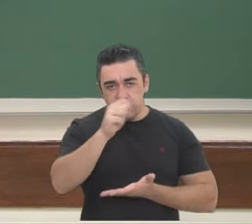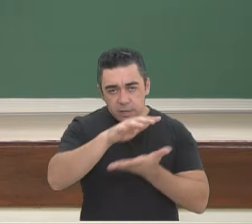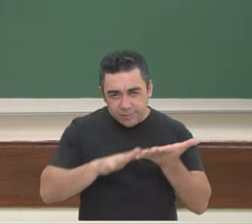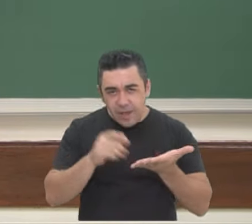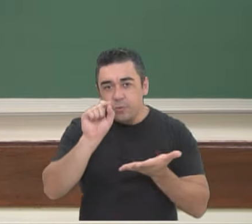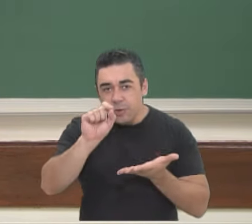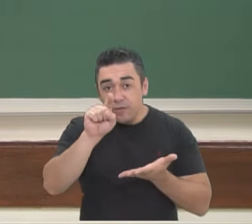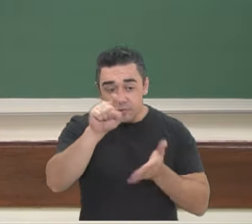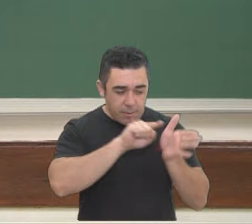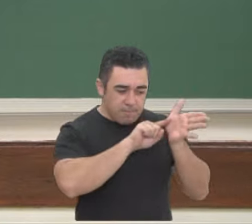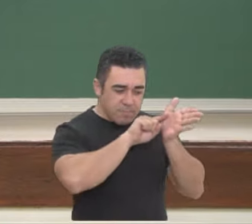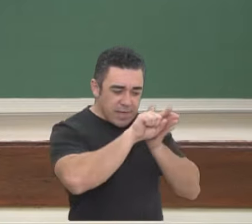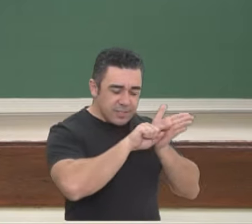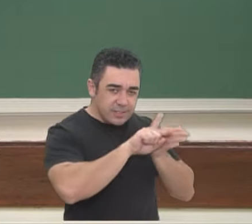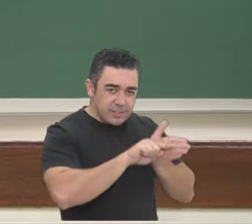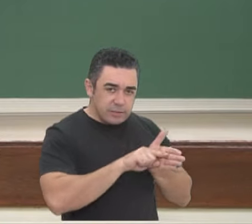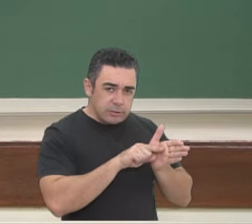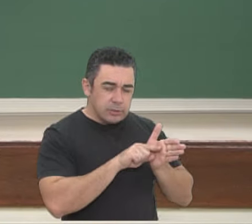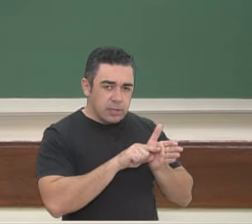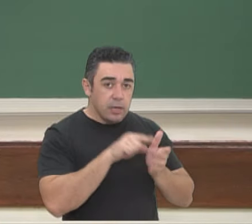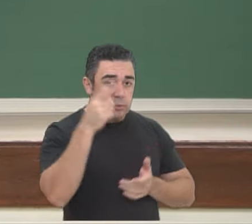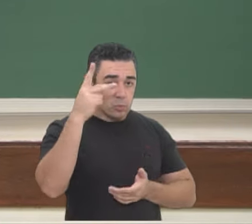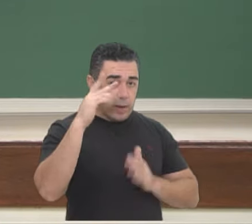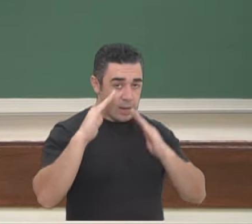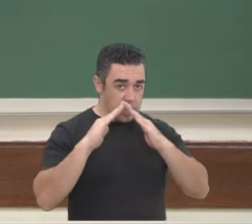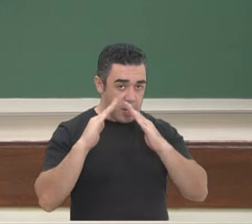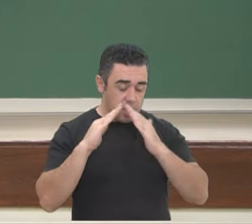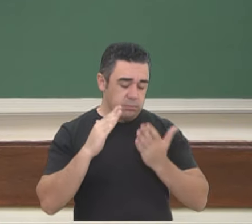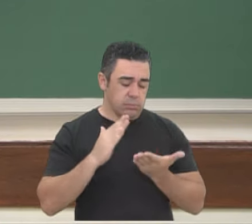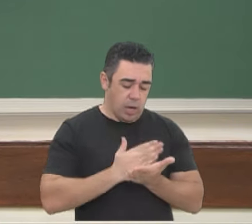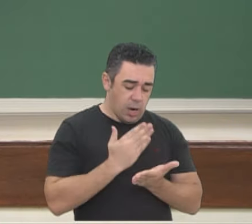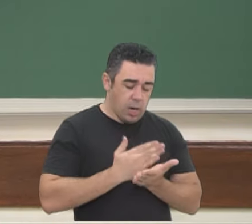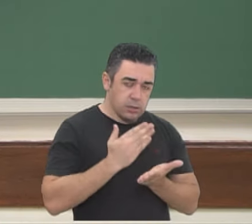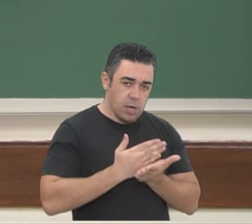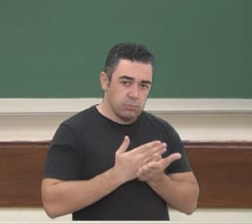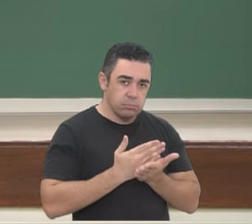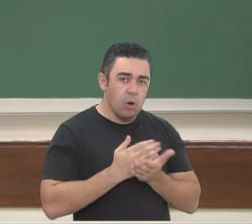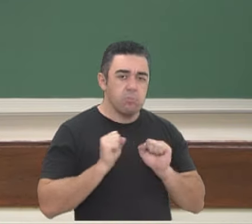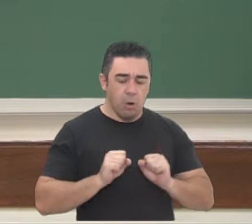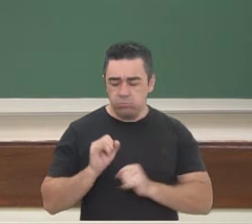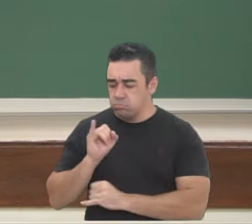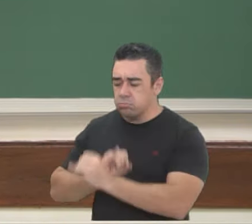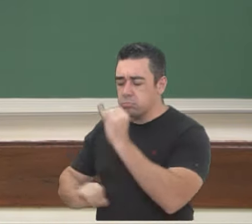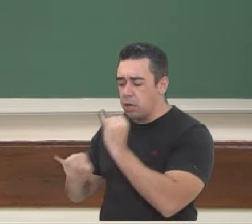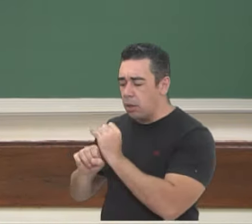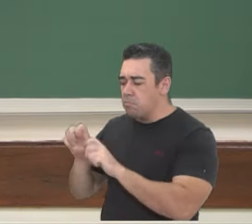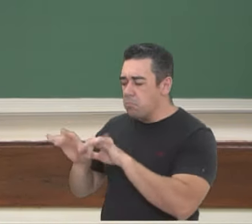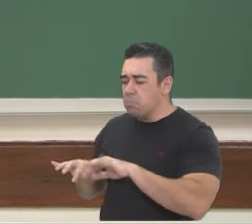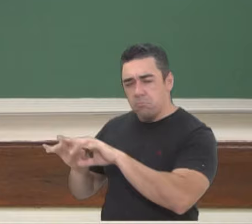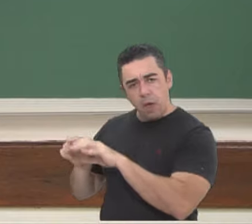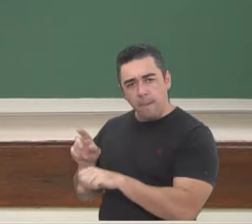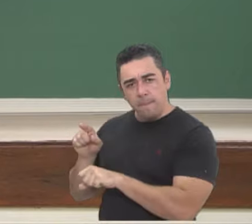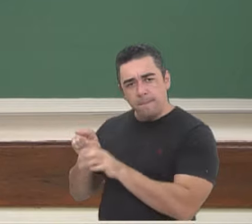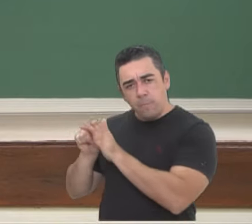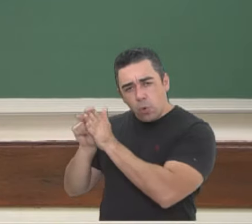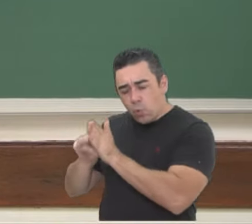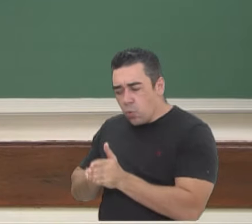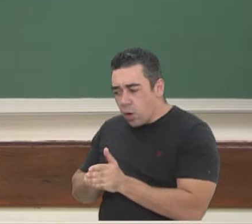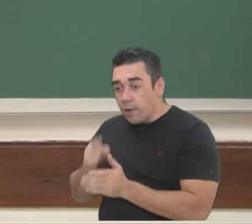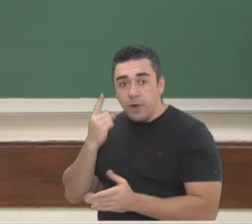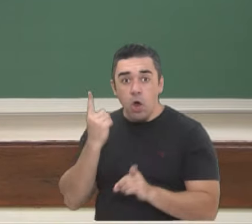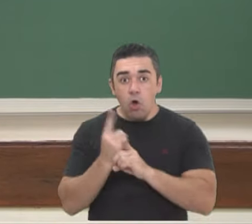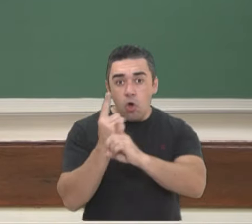aluno fazer em casa tá no seu caderno você pode pesquisar e vai encontrar muita coisa legal